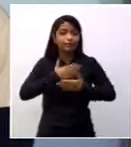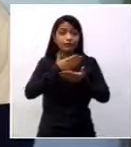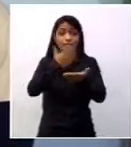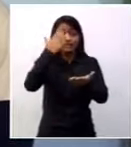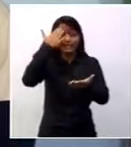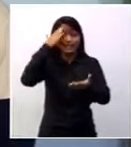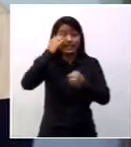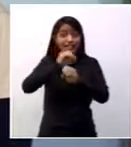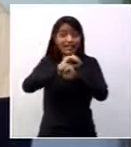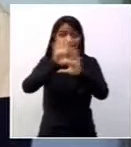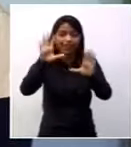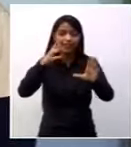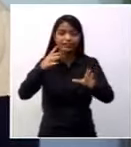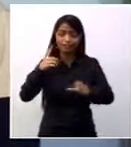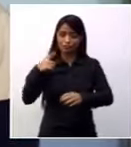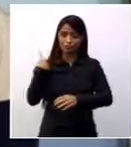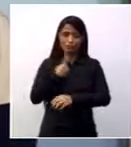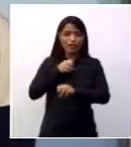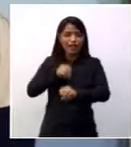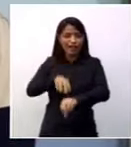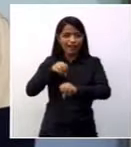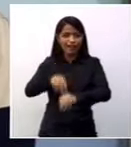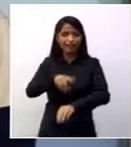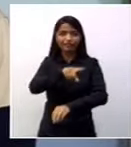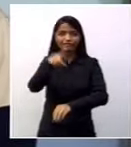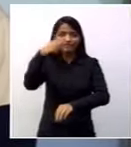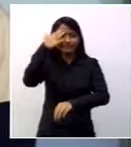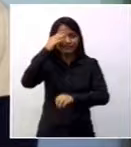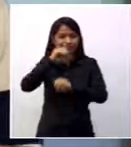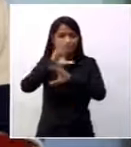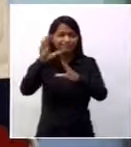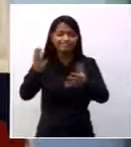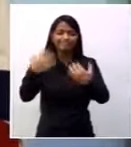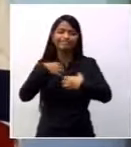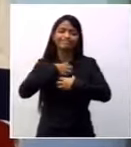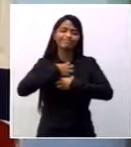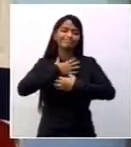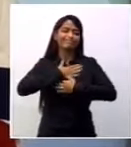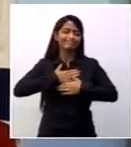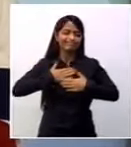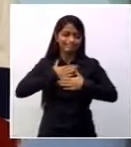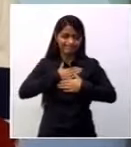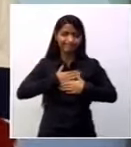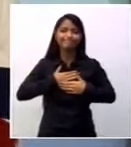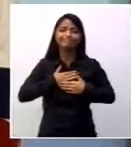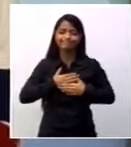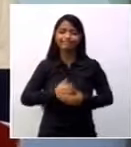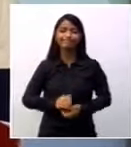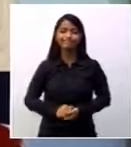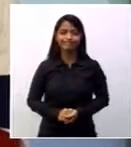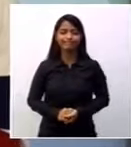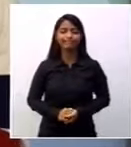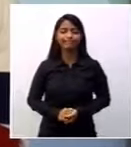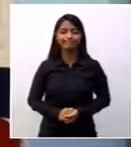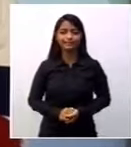entenderam o que nós passamos para você aqui durante a aula. Sabemos que nós temos que focar